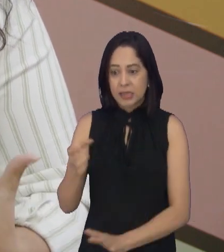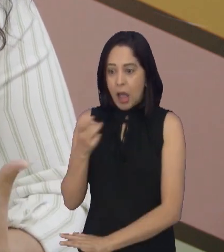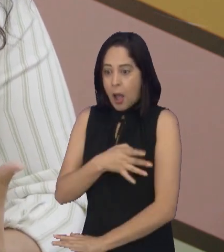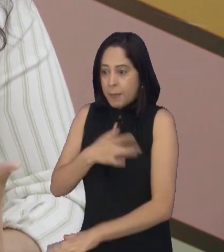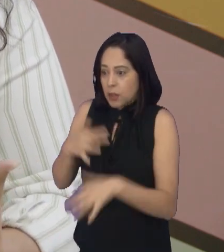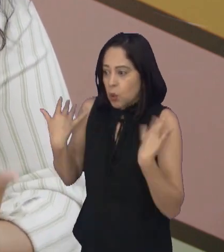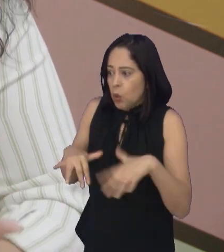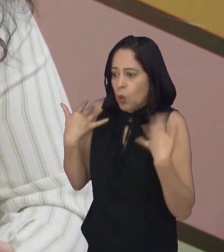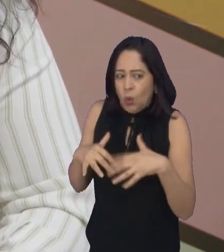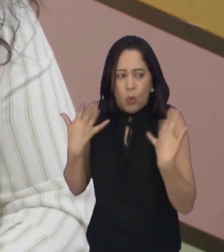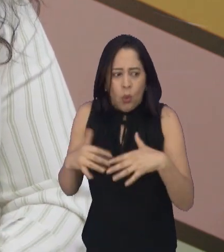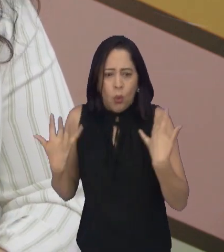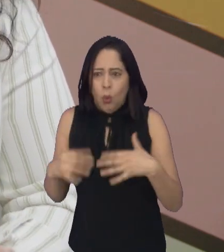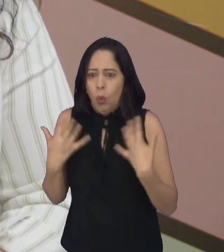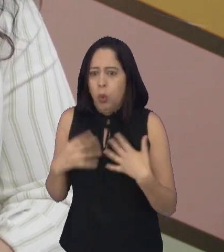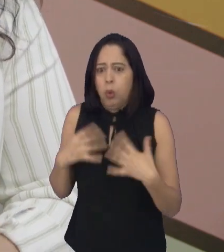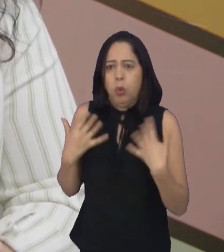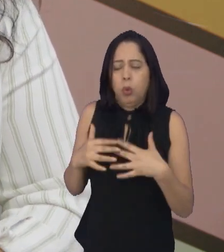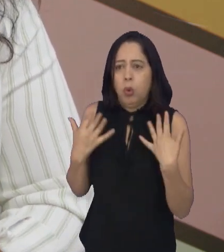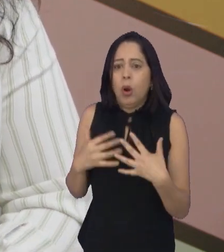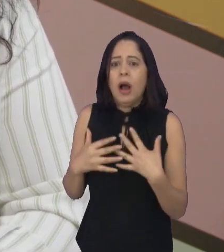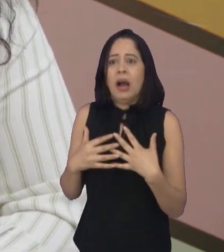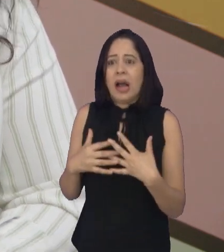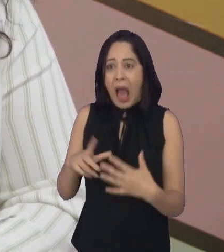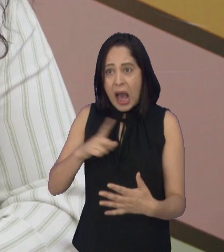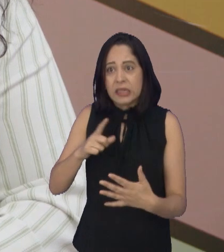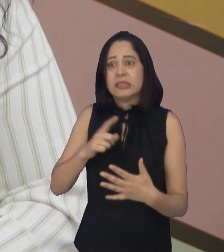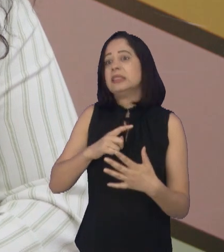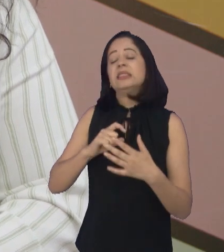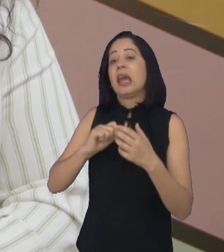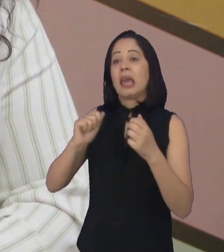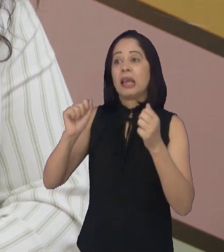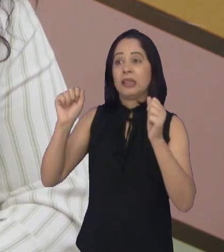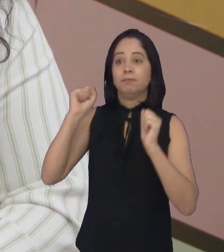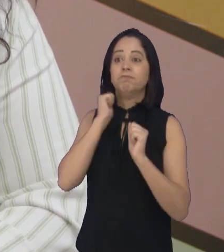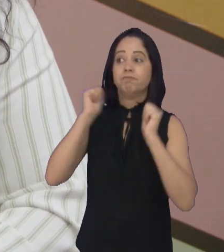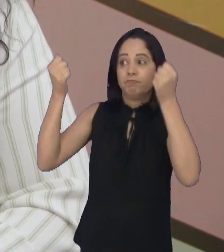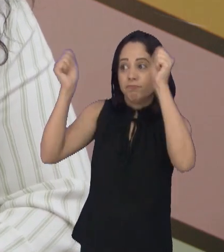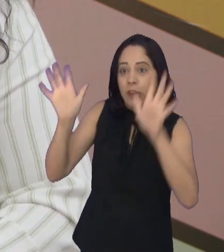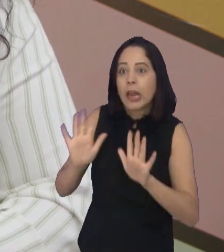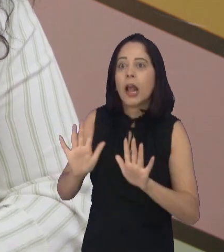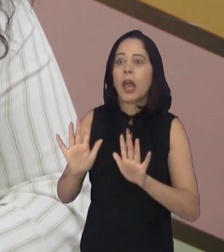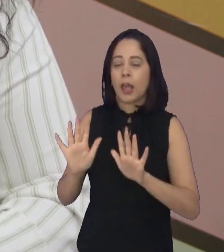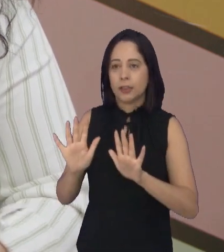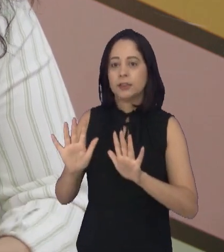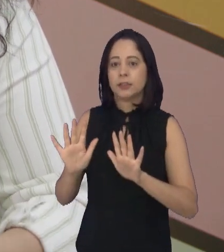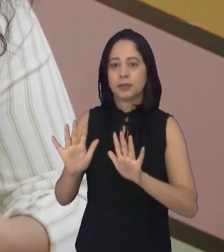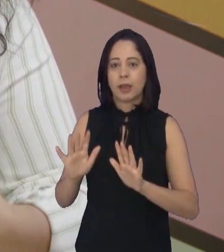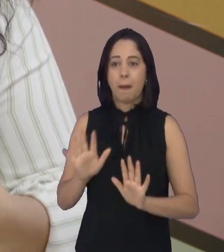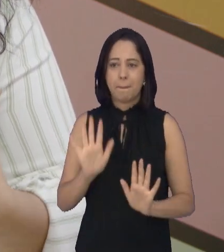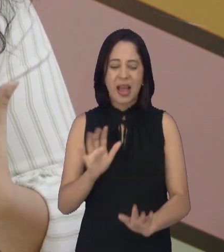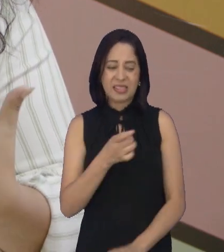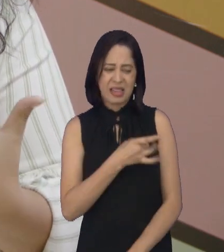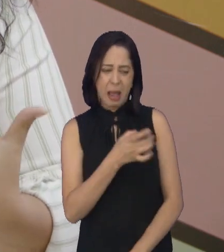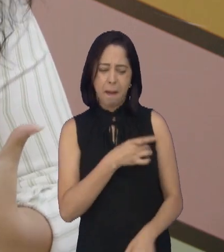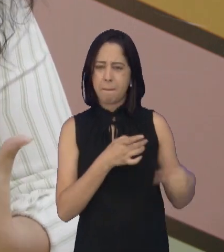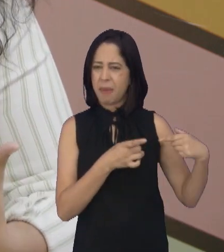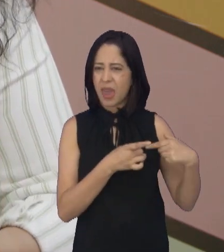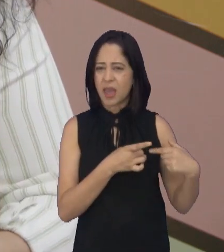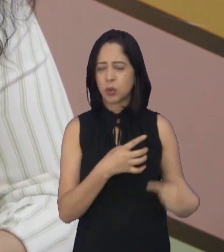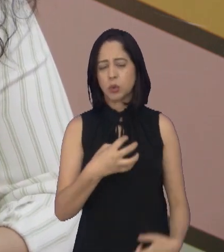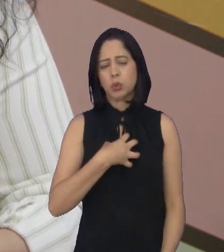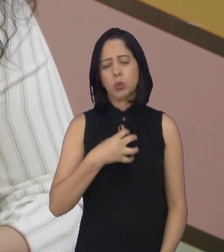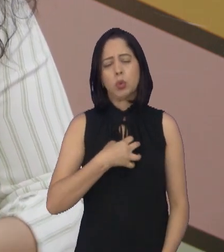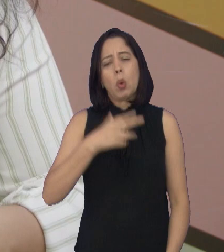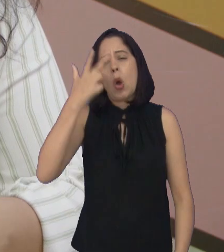muito biológico, pode chegar a ter crises, então você não consegue controlar muito bem. Agora, o medo são aquela